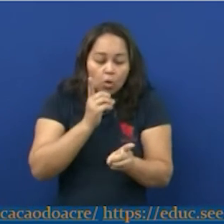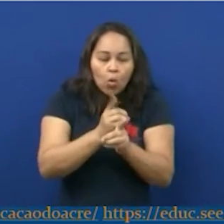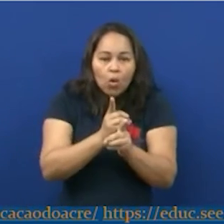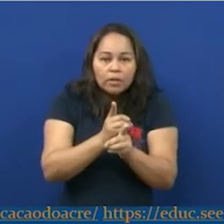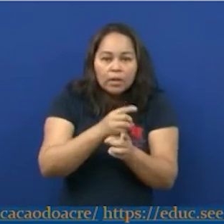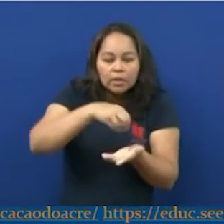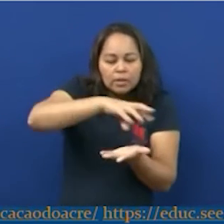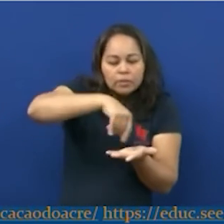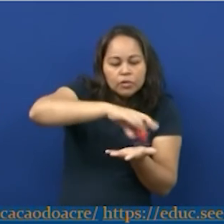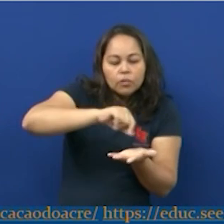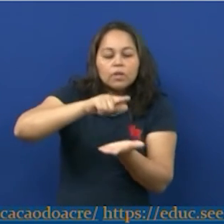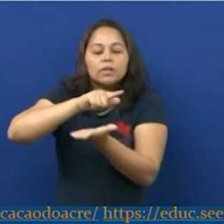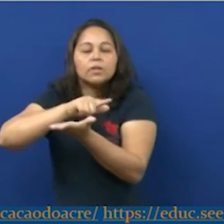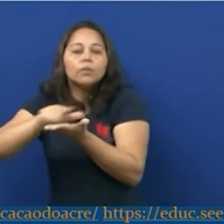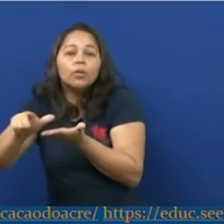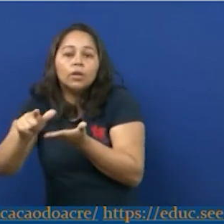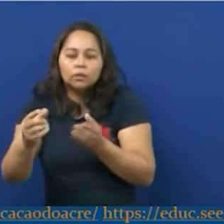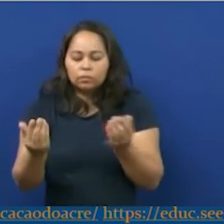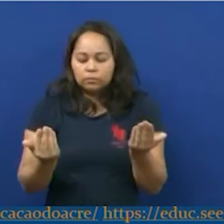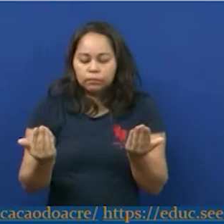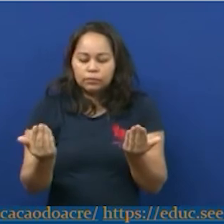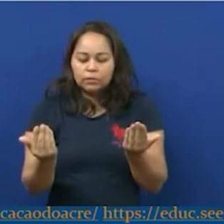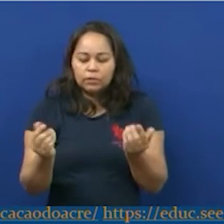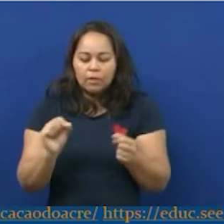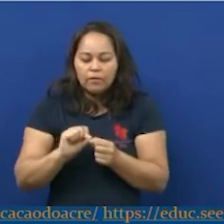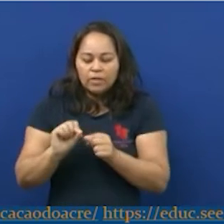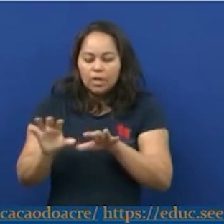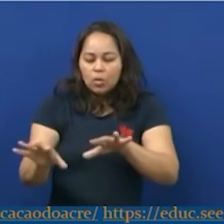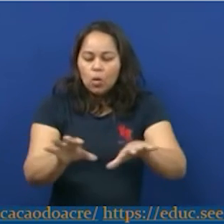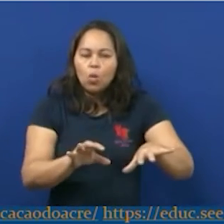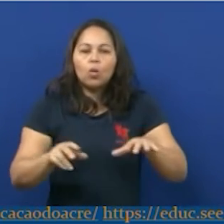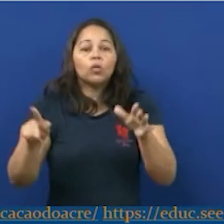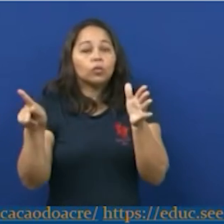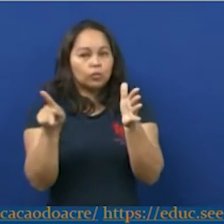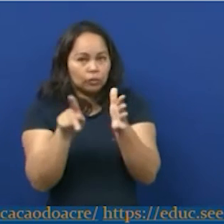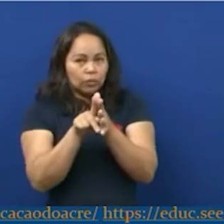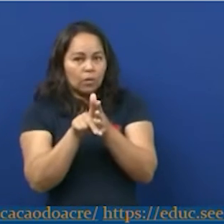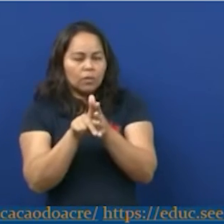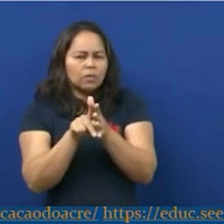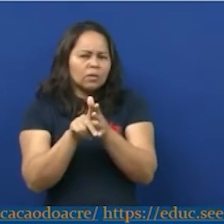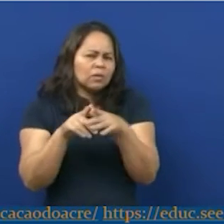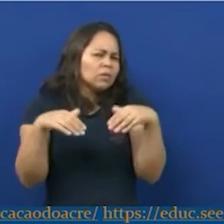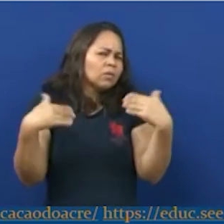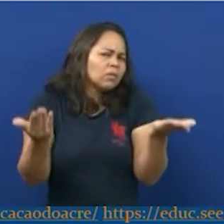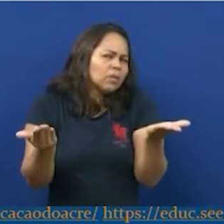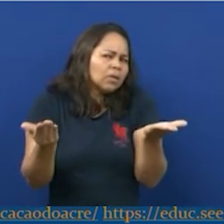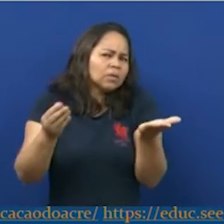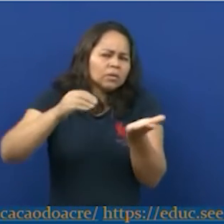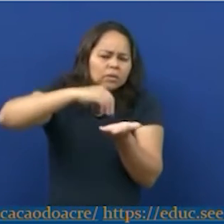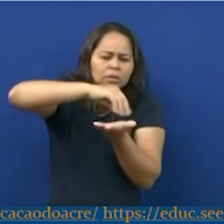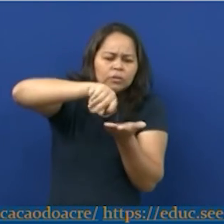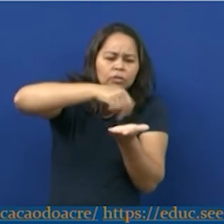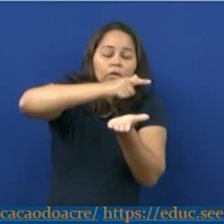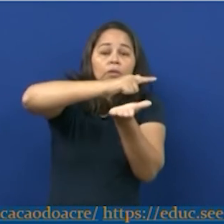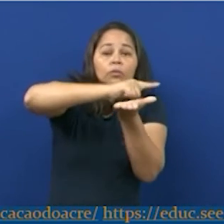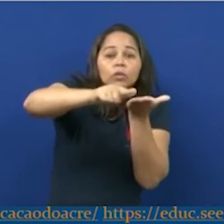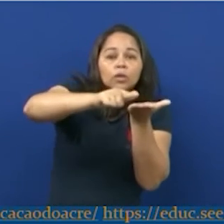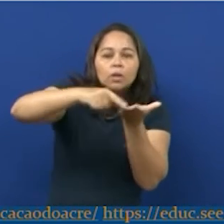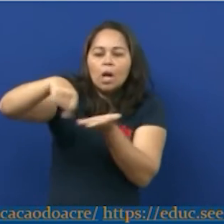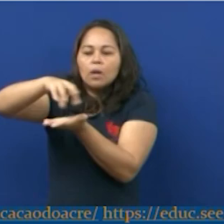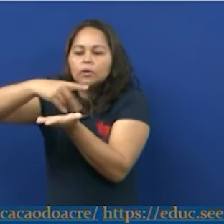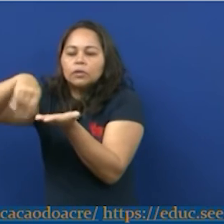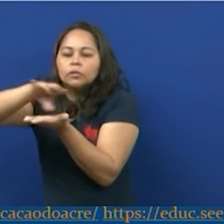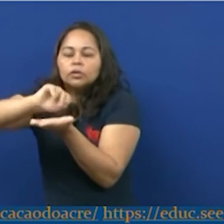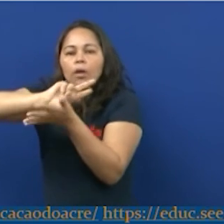das misturas presentes durante a preparação do mesmo, na preparação do café. Que substâncias puras participam? Participa